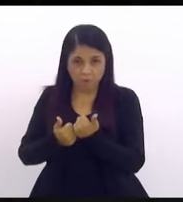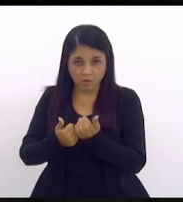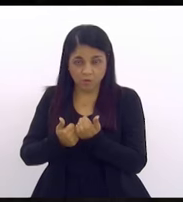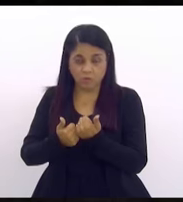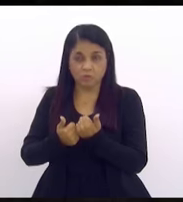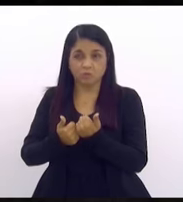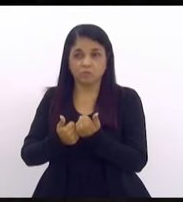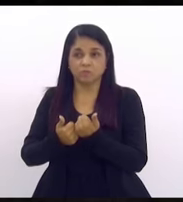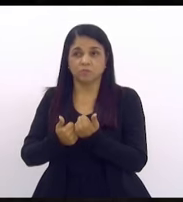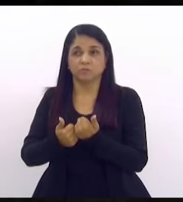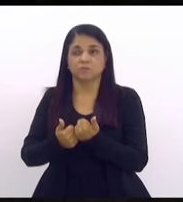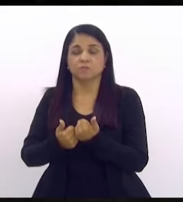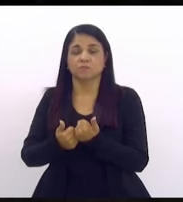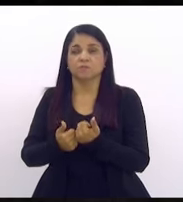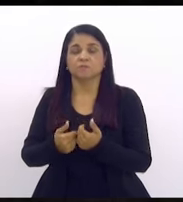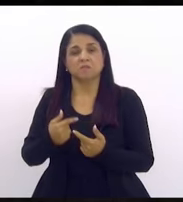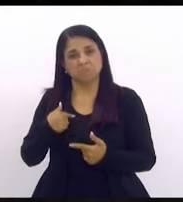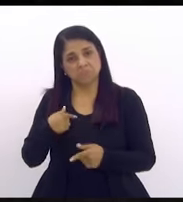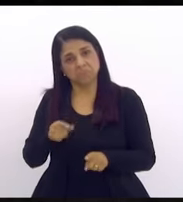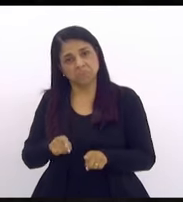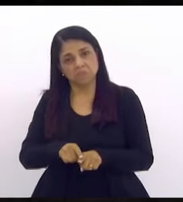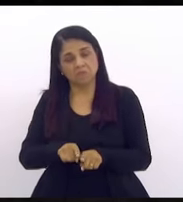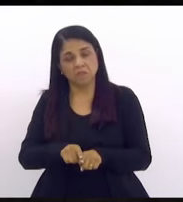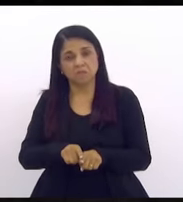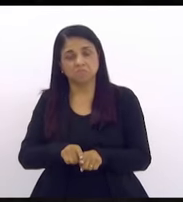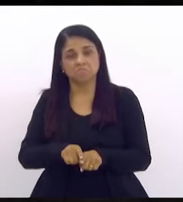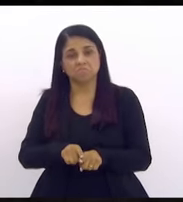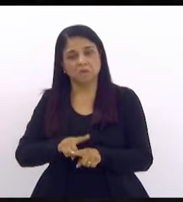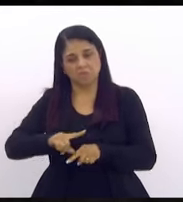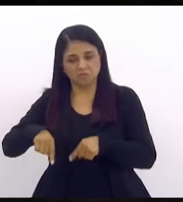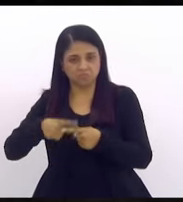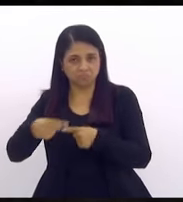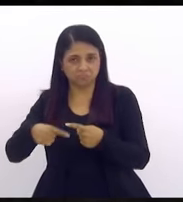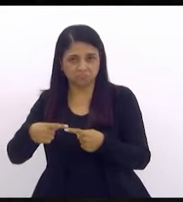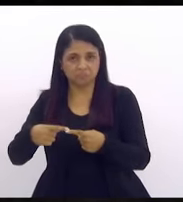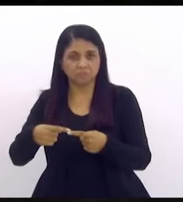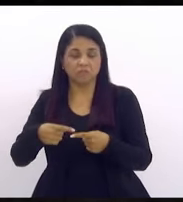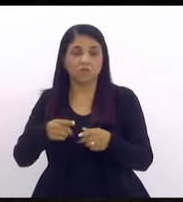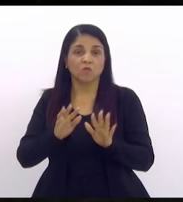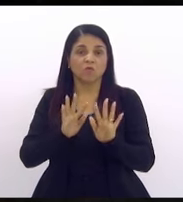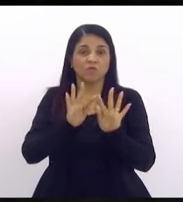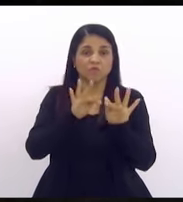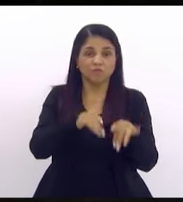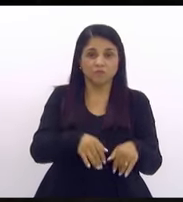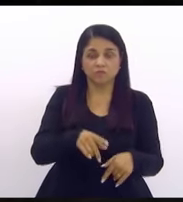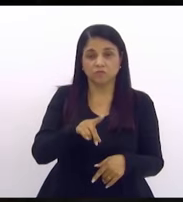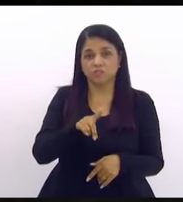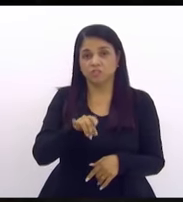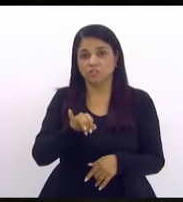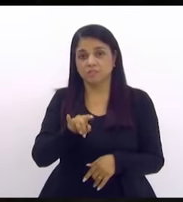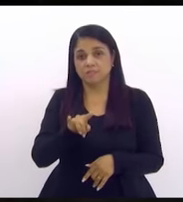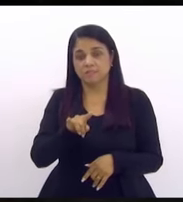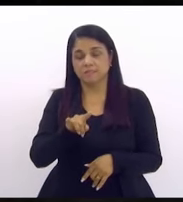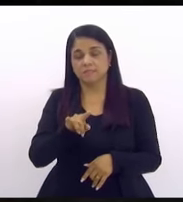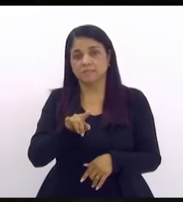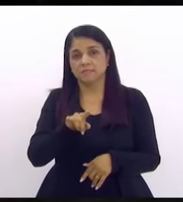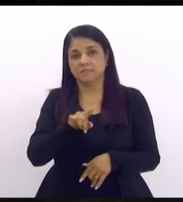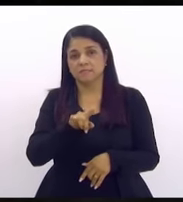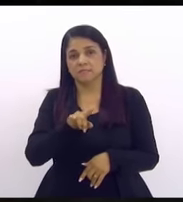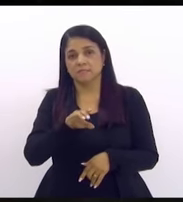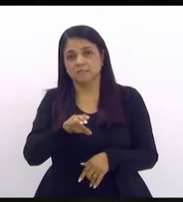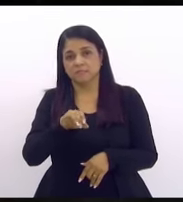totalmente distorcido eh o praticamente o fim do Dissídio Coletivo com a emenda 45